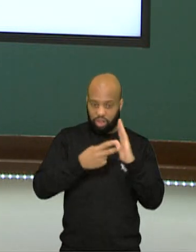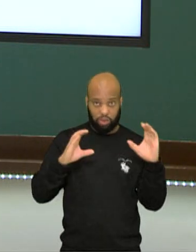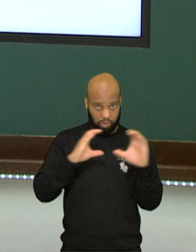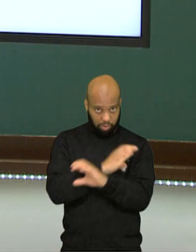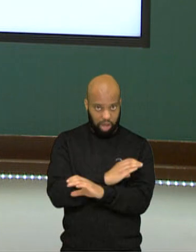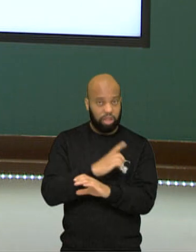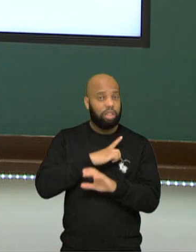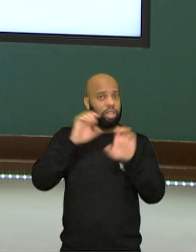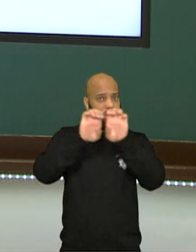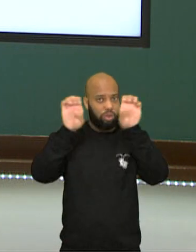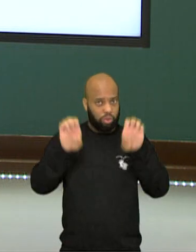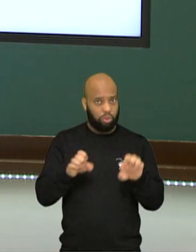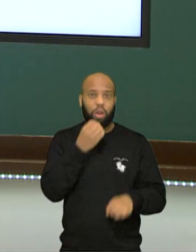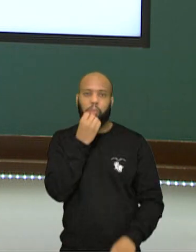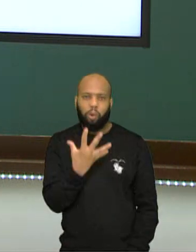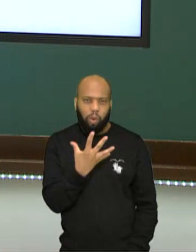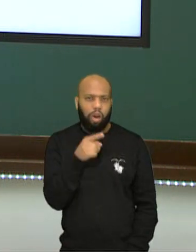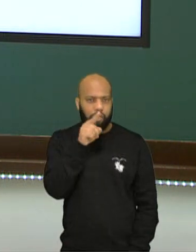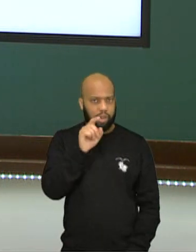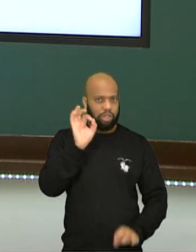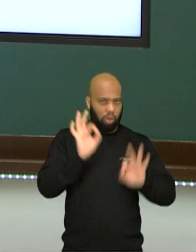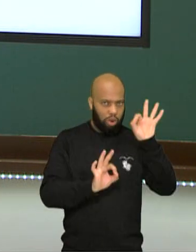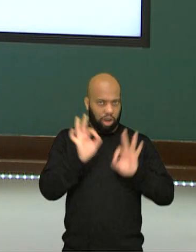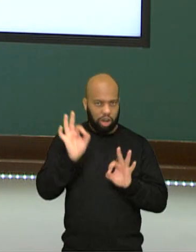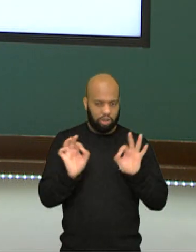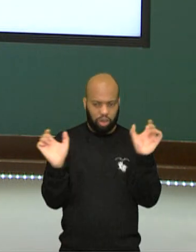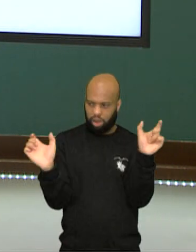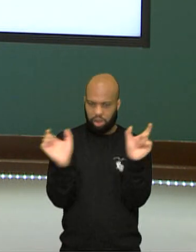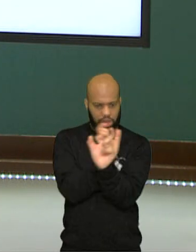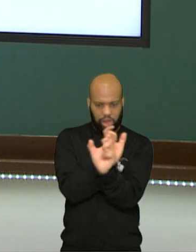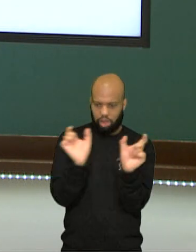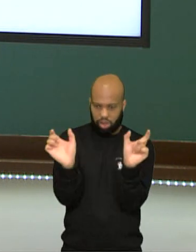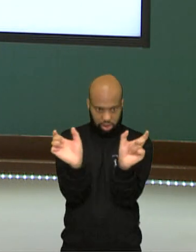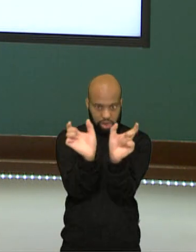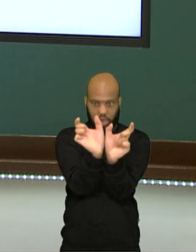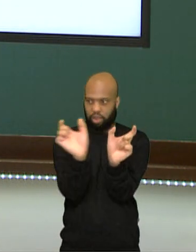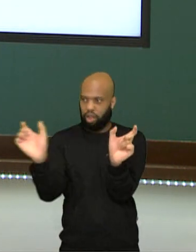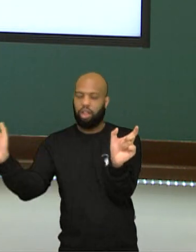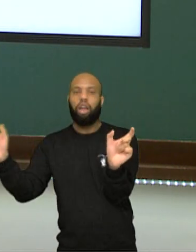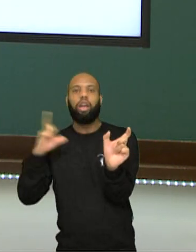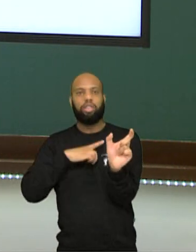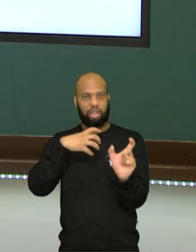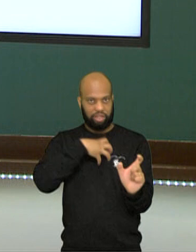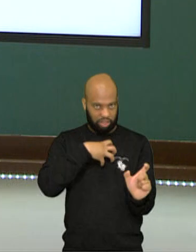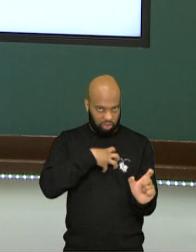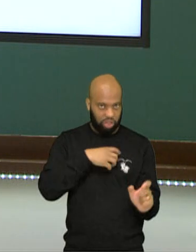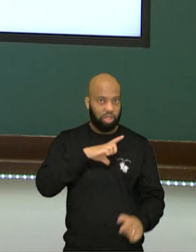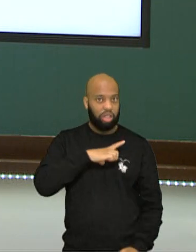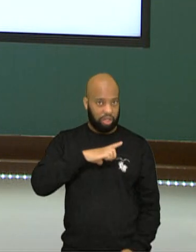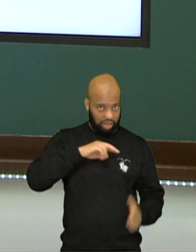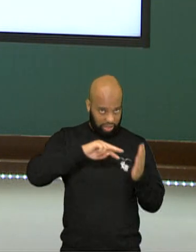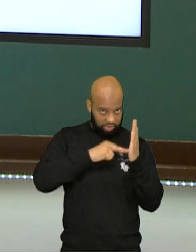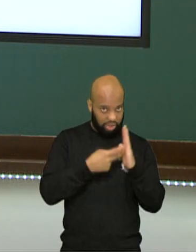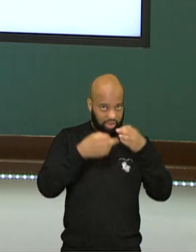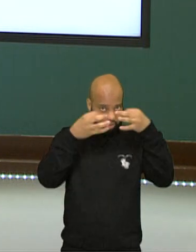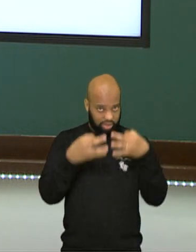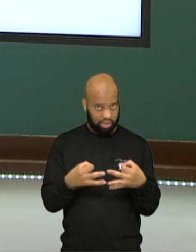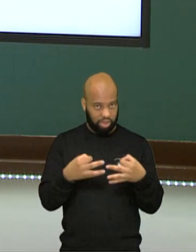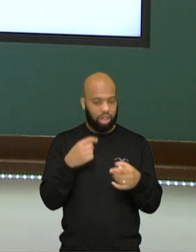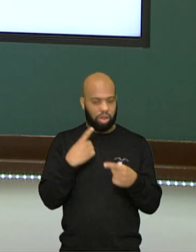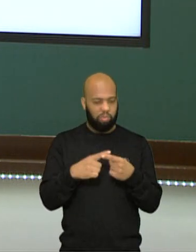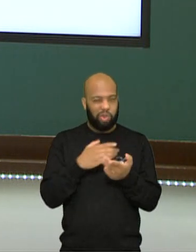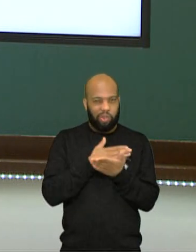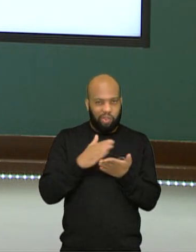bem estruturadas? A organização das suas palavras formam um sentido? Formam uma ideia? Vimos lá no início, um